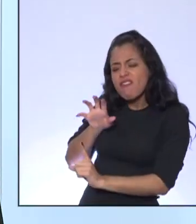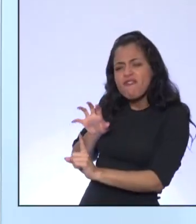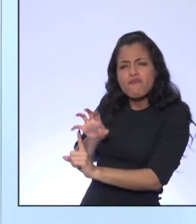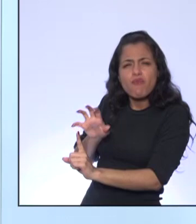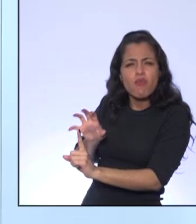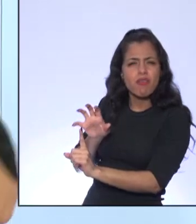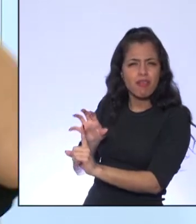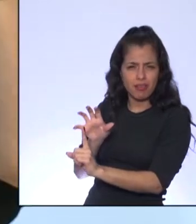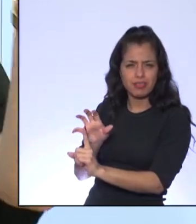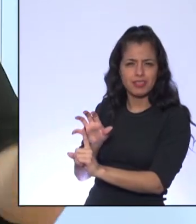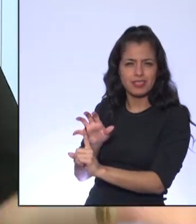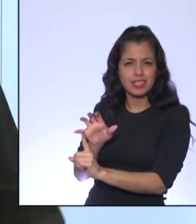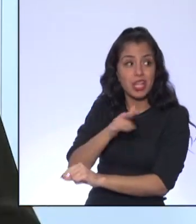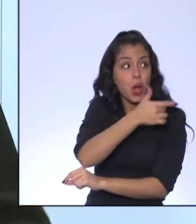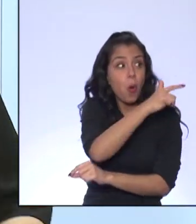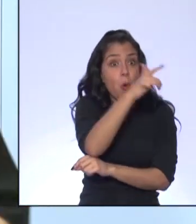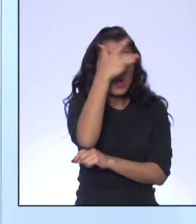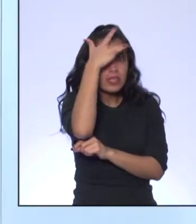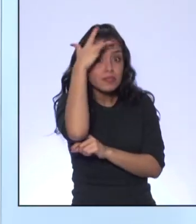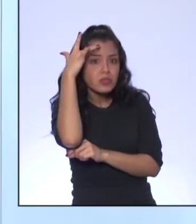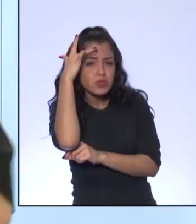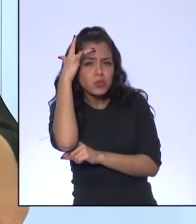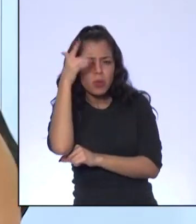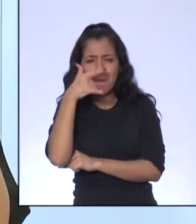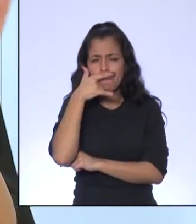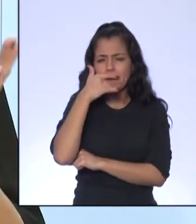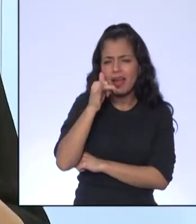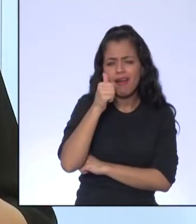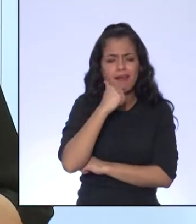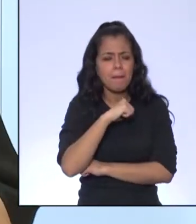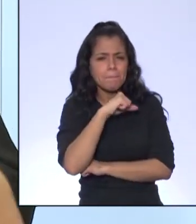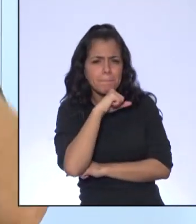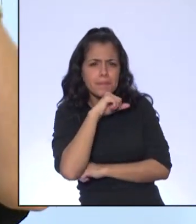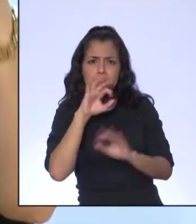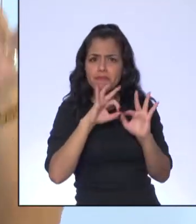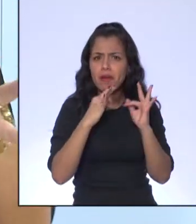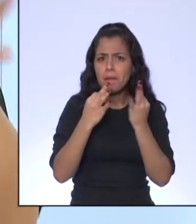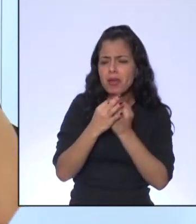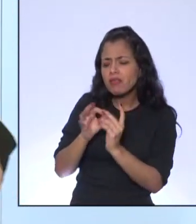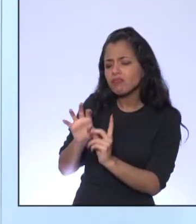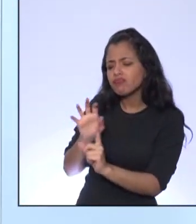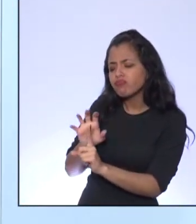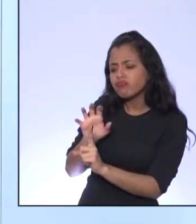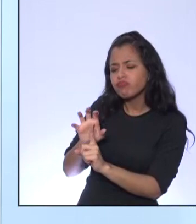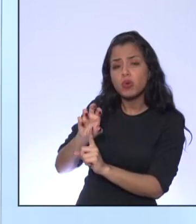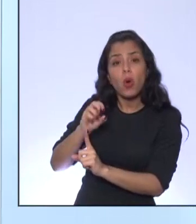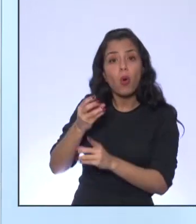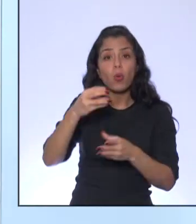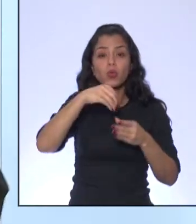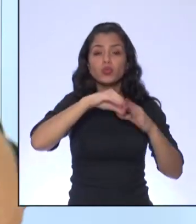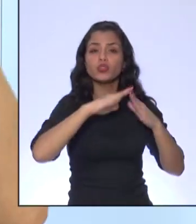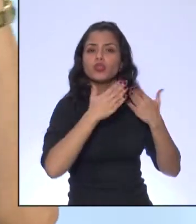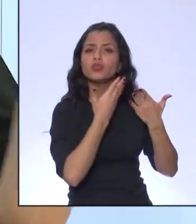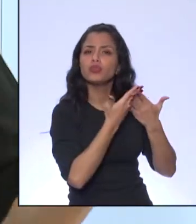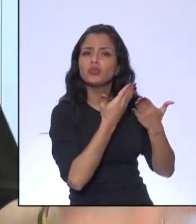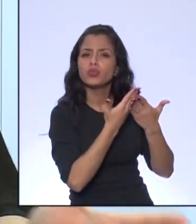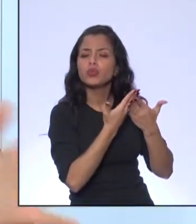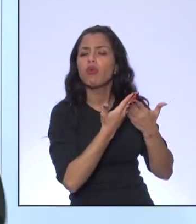influenciado pelo que dizem os pais, pelas ordens que ele recebe na escola, na